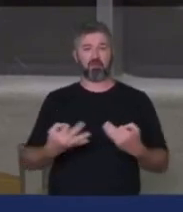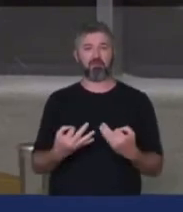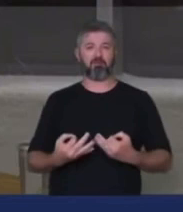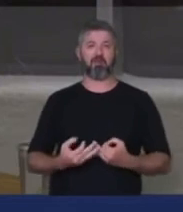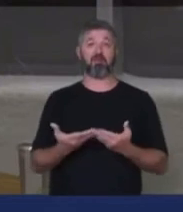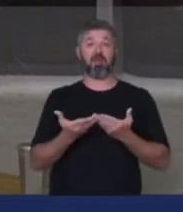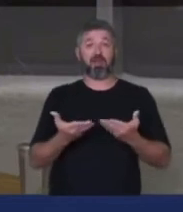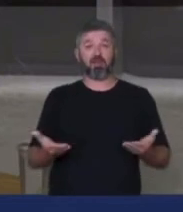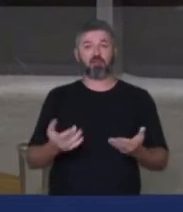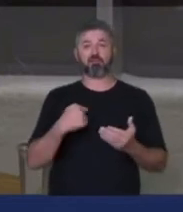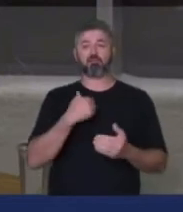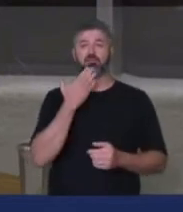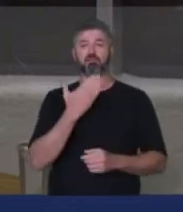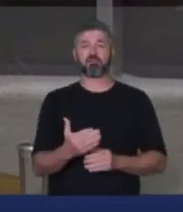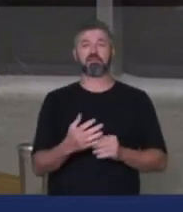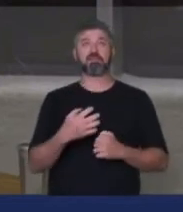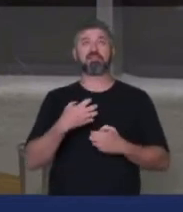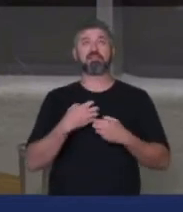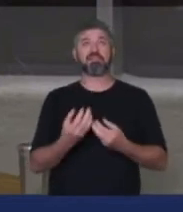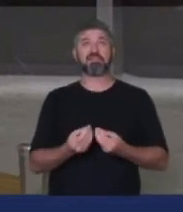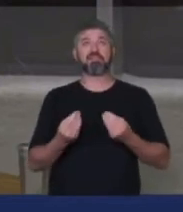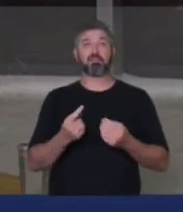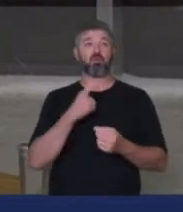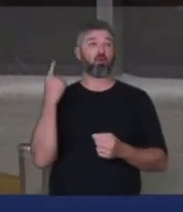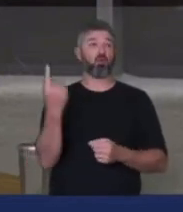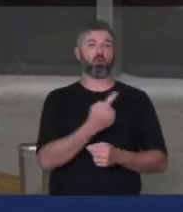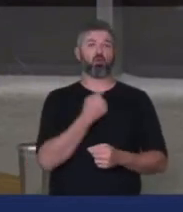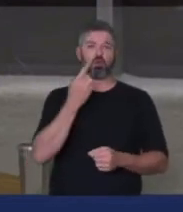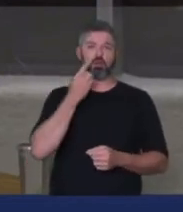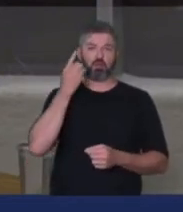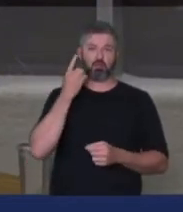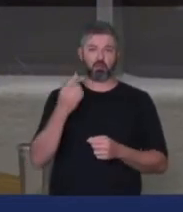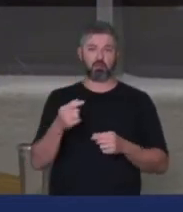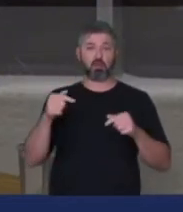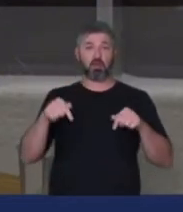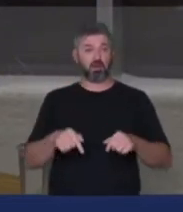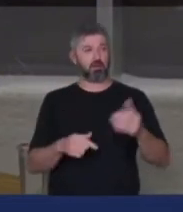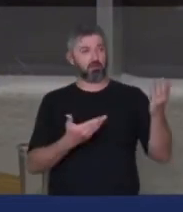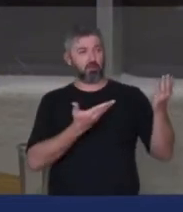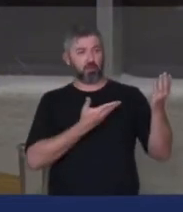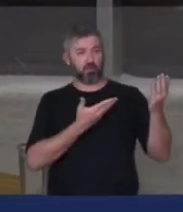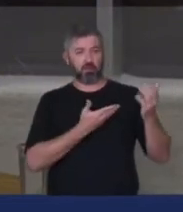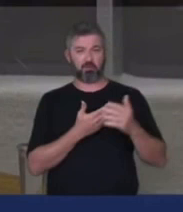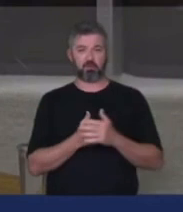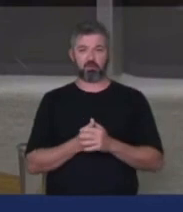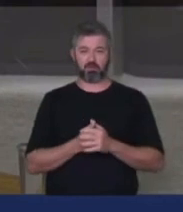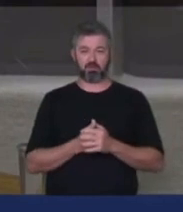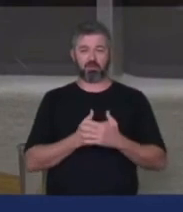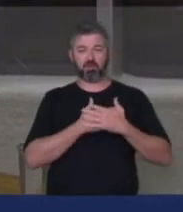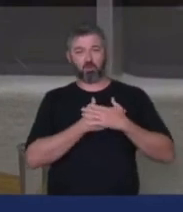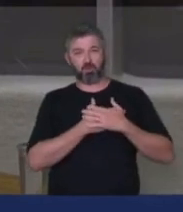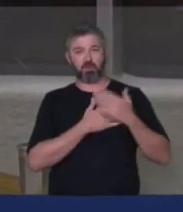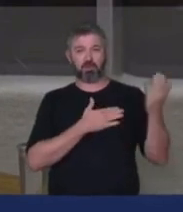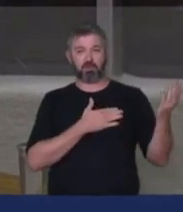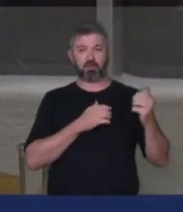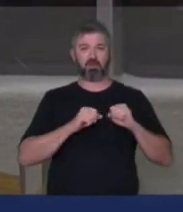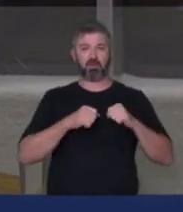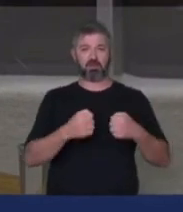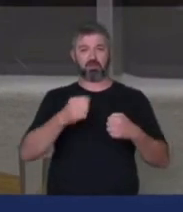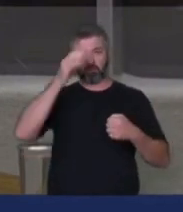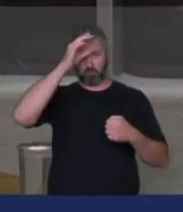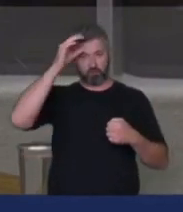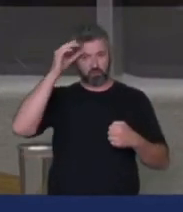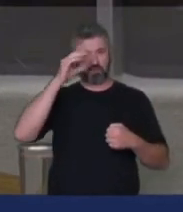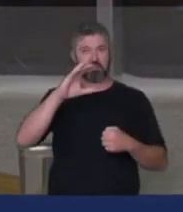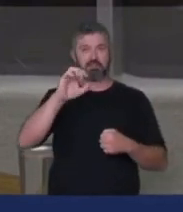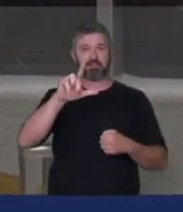nesse sentido que eu peço a sensibilidade de todos os deputados, aqui na presença do meu amigo, querido colega defensor do consumidor